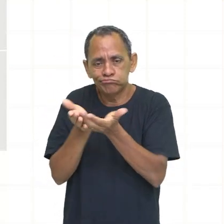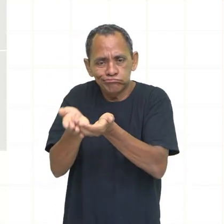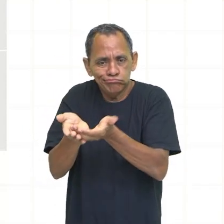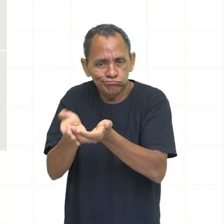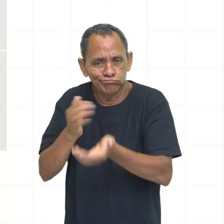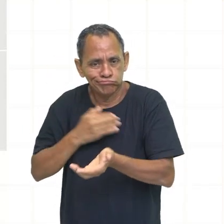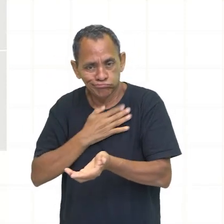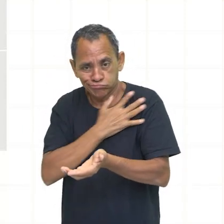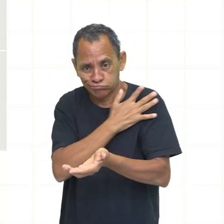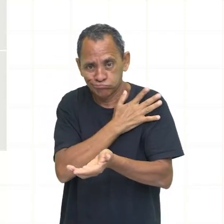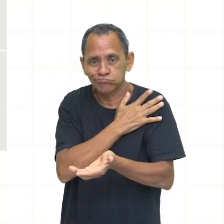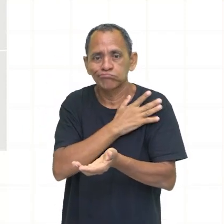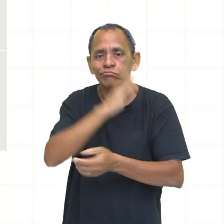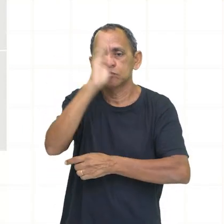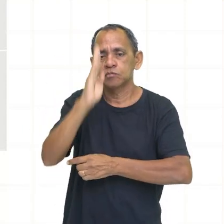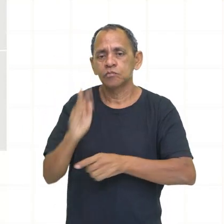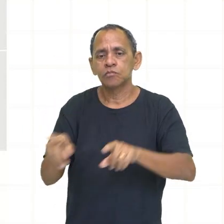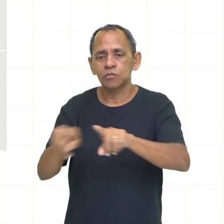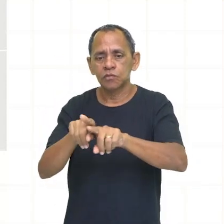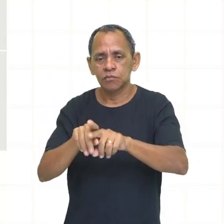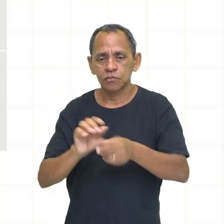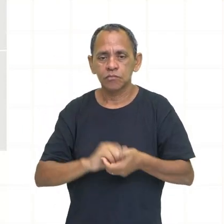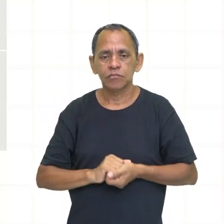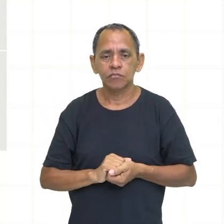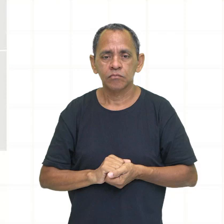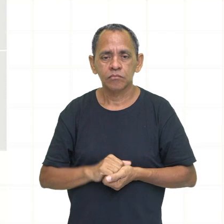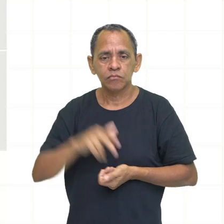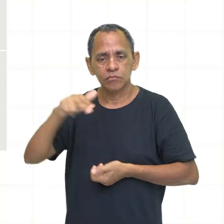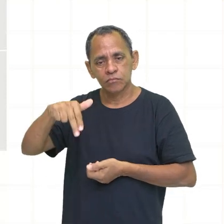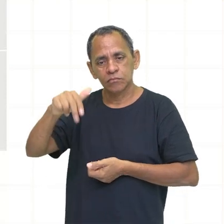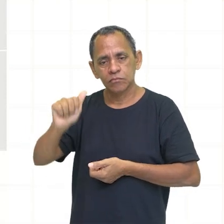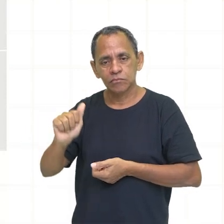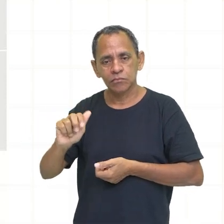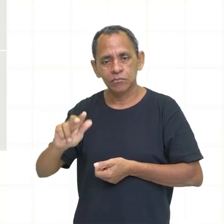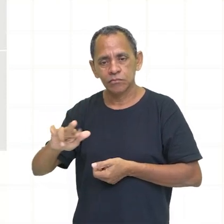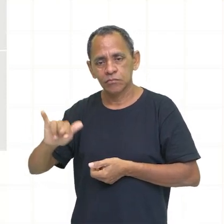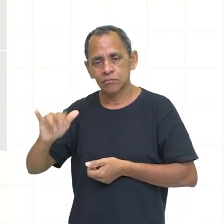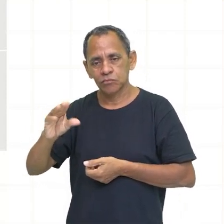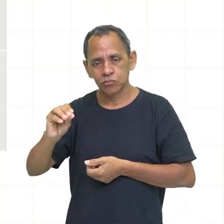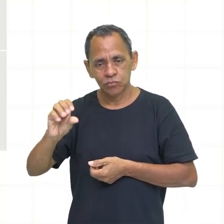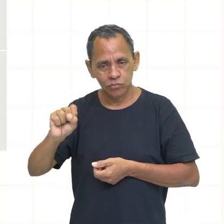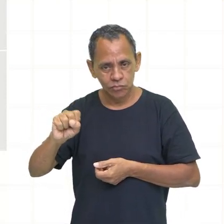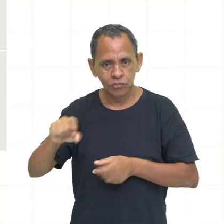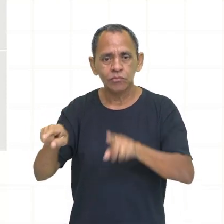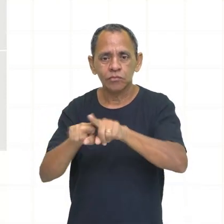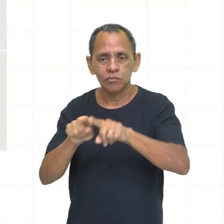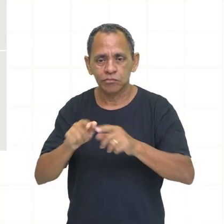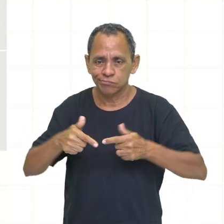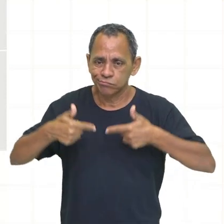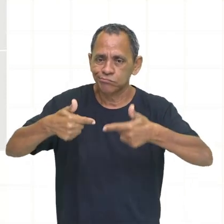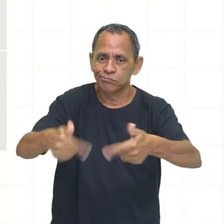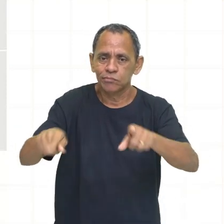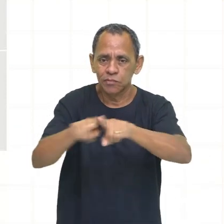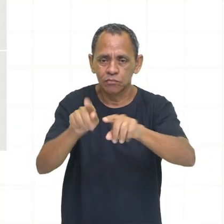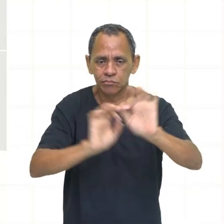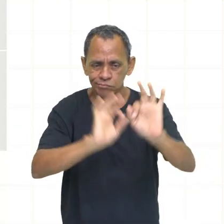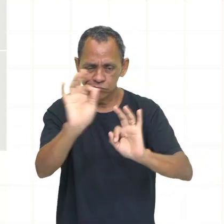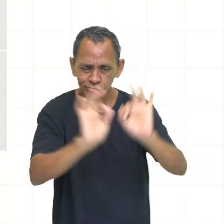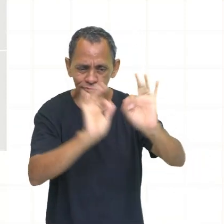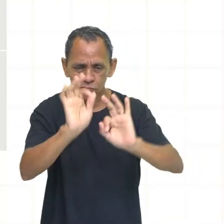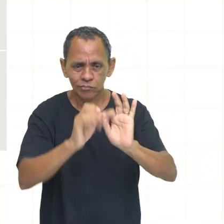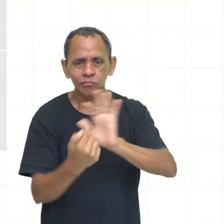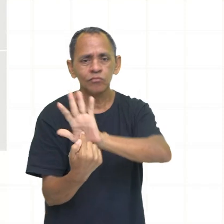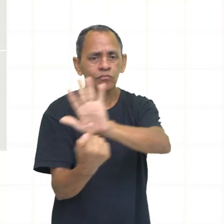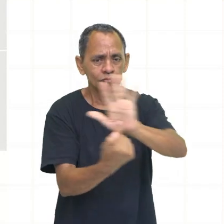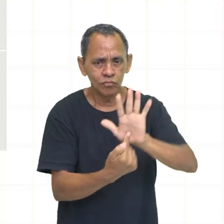armada possui ali alguns navios de guerra e eles vão ali se organizar